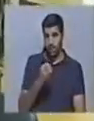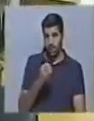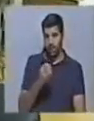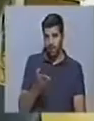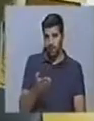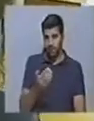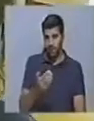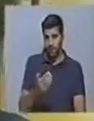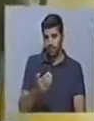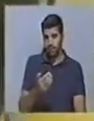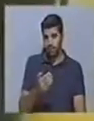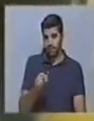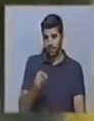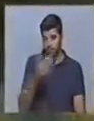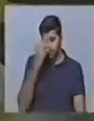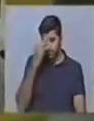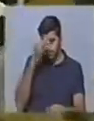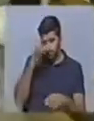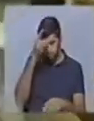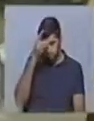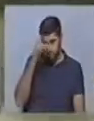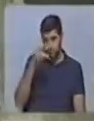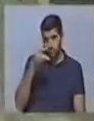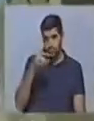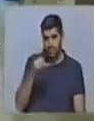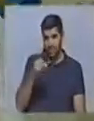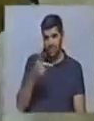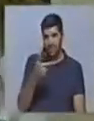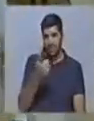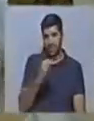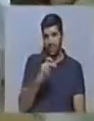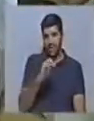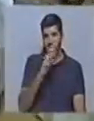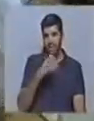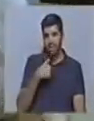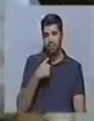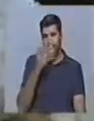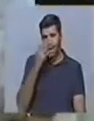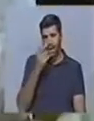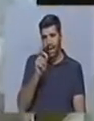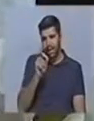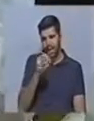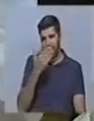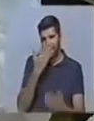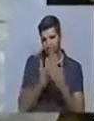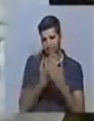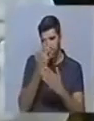força. Vamos colocar a testa apoiada nessa base. Tiago, vou-te pedir que me digas as letras à frente do número 4.